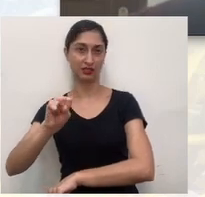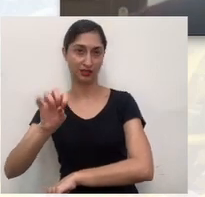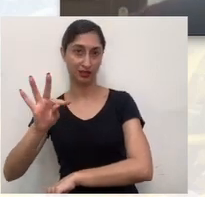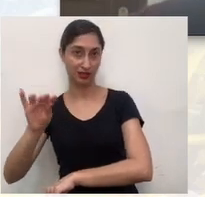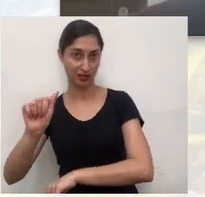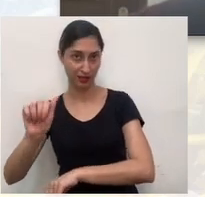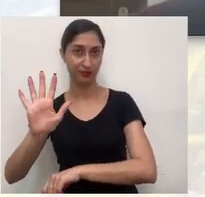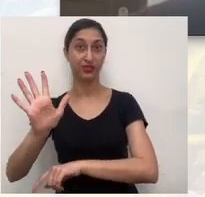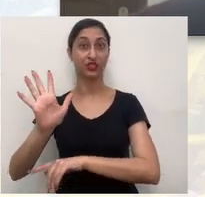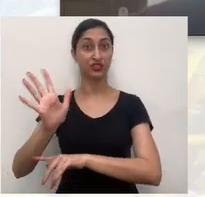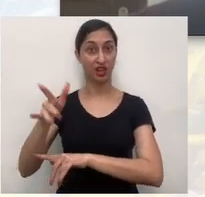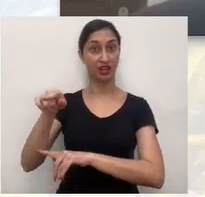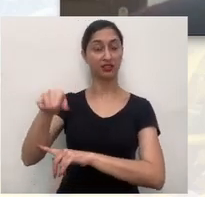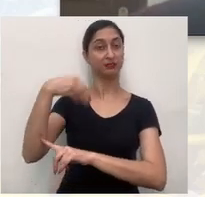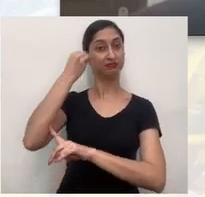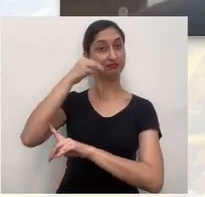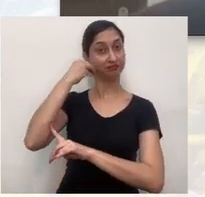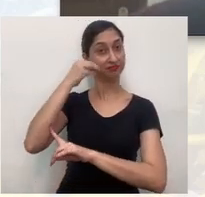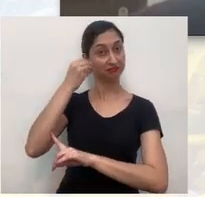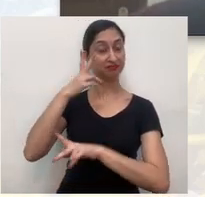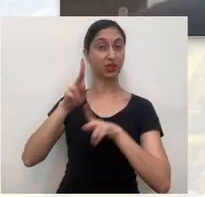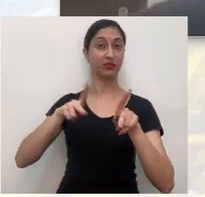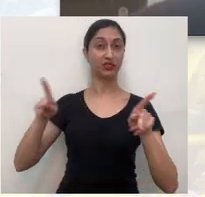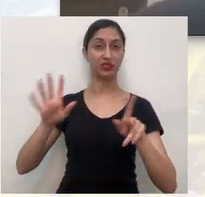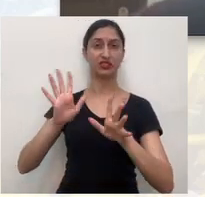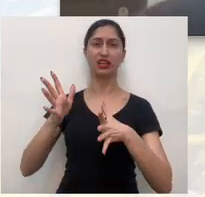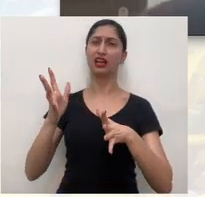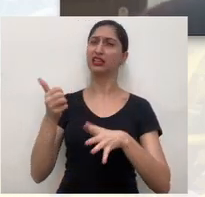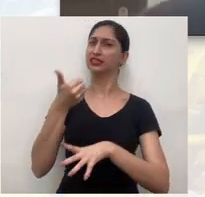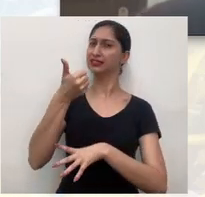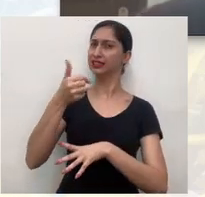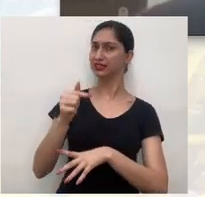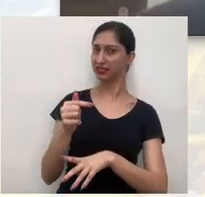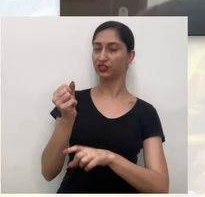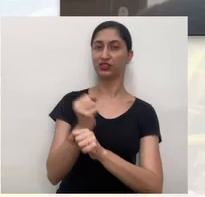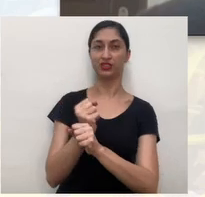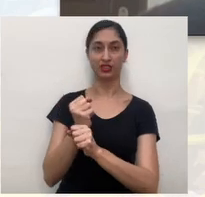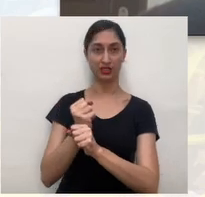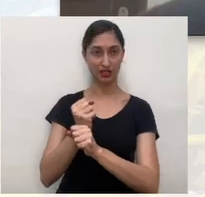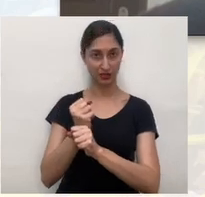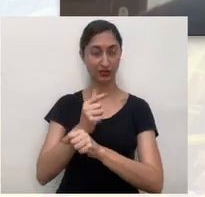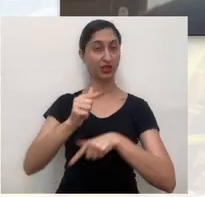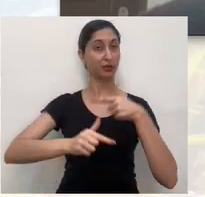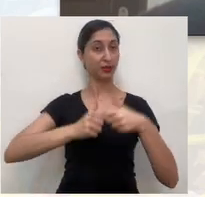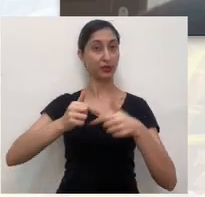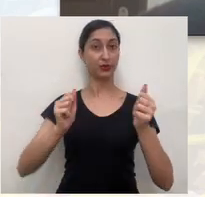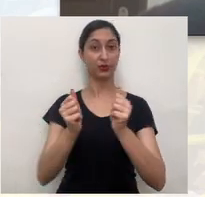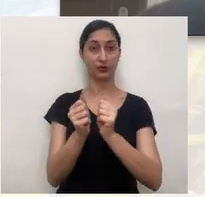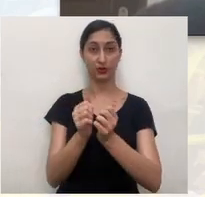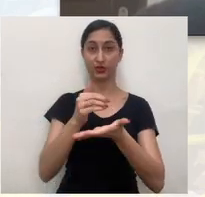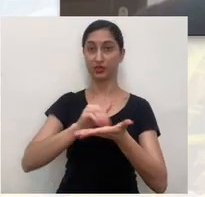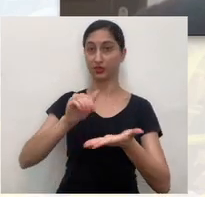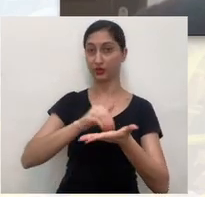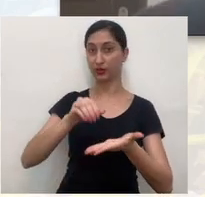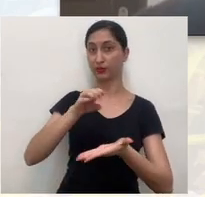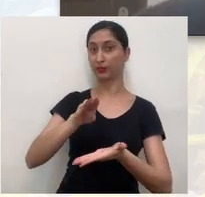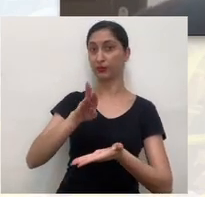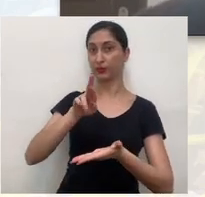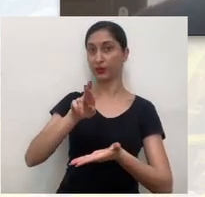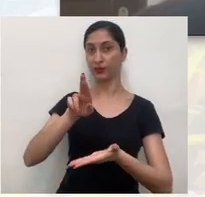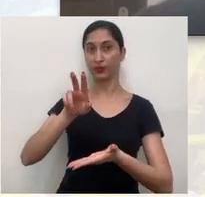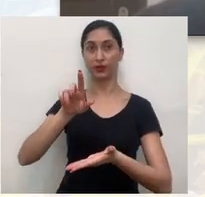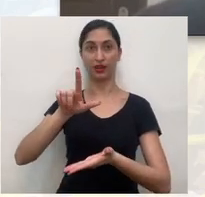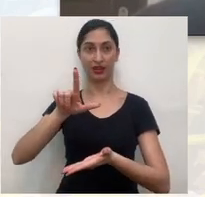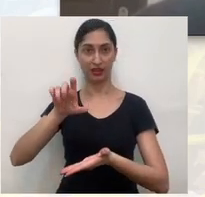docência, ele atuou por cerca de 17 anos junto ao escritório Burle Marx, além de também